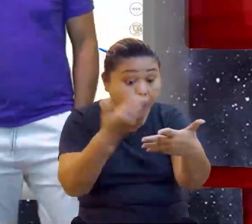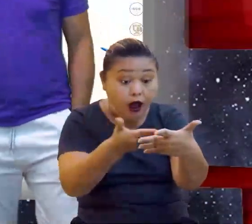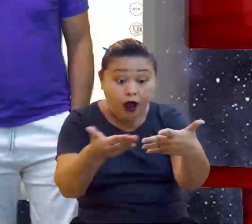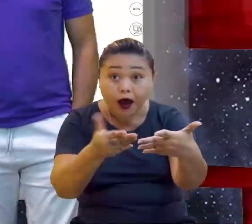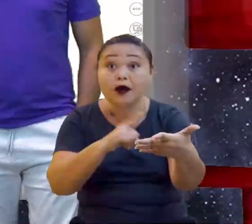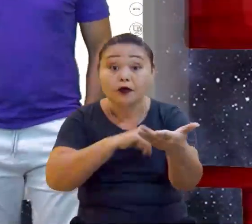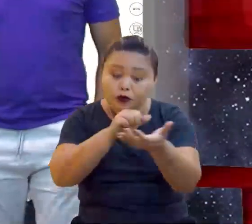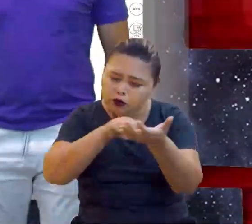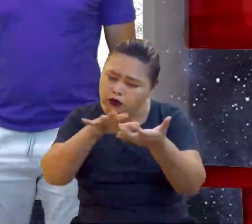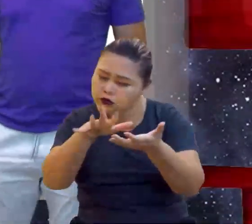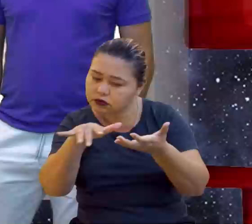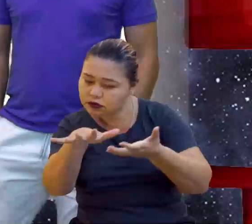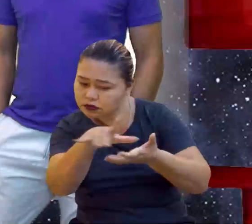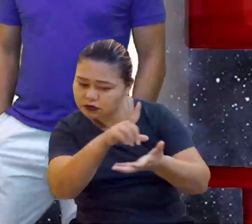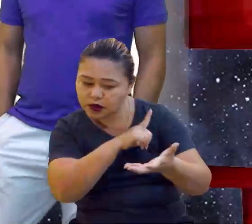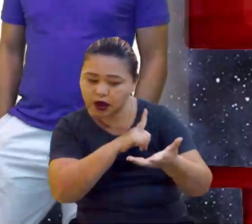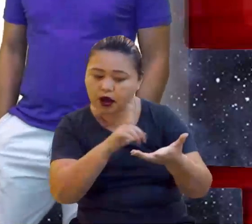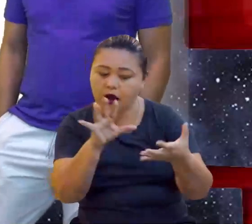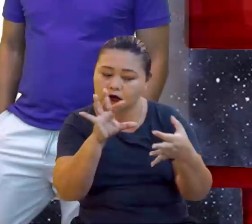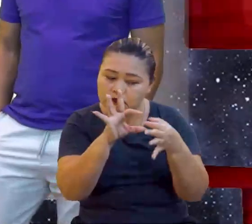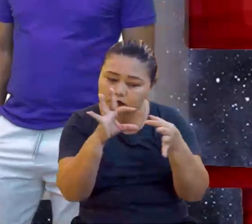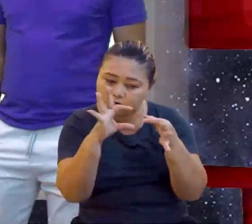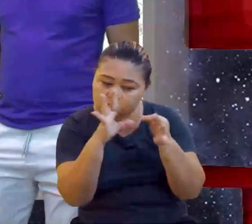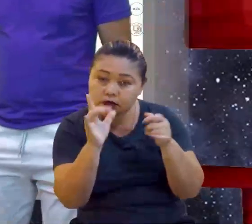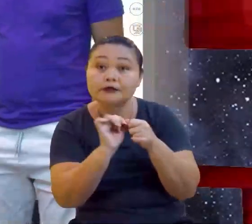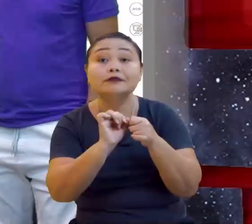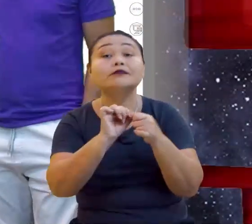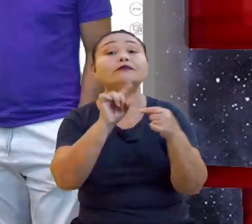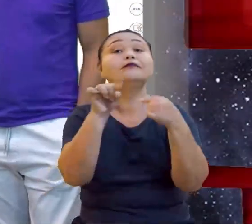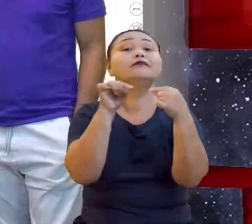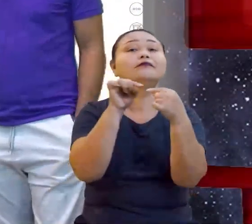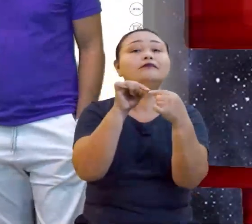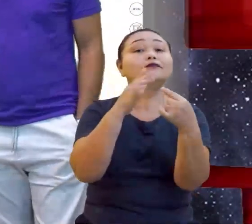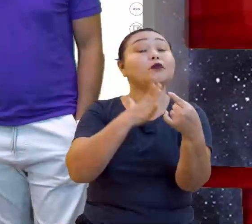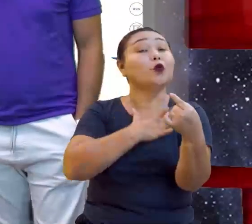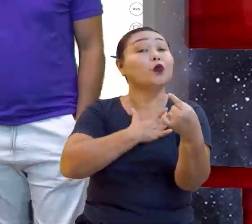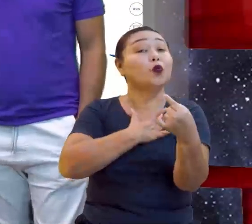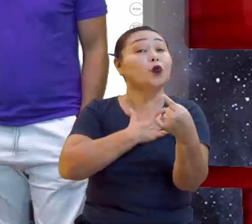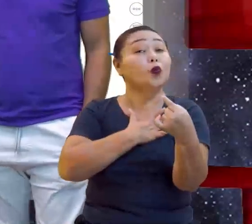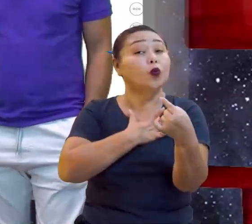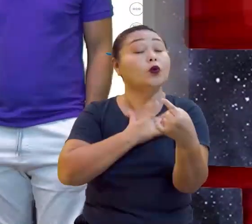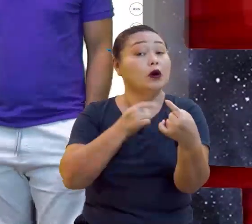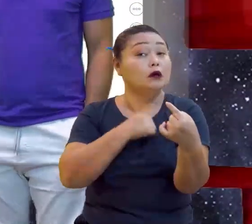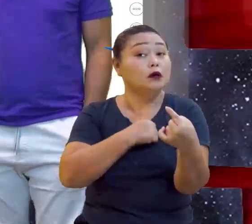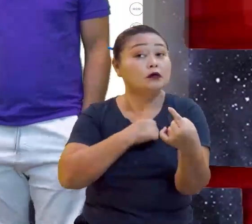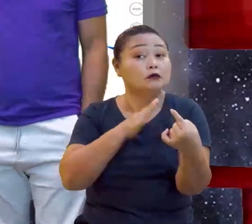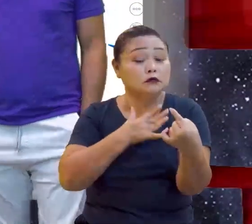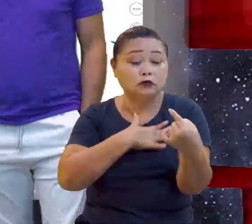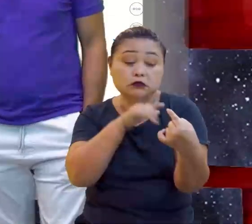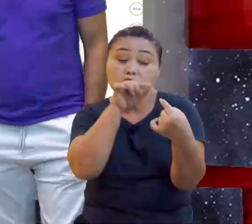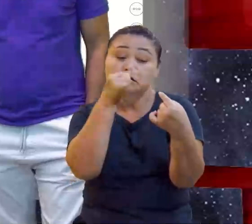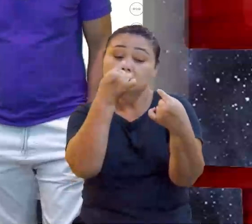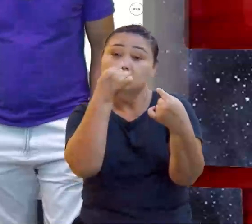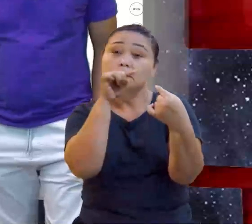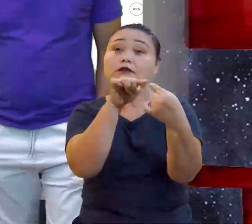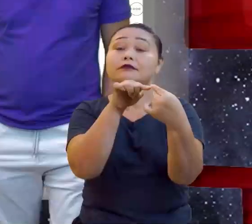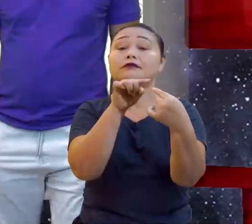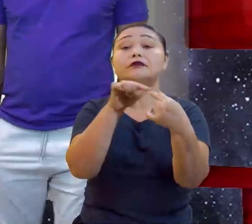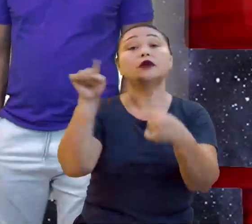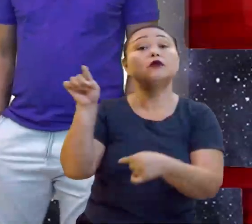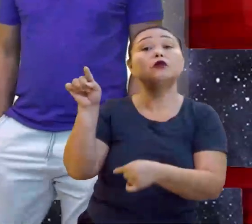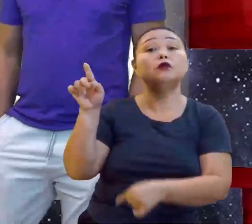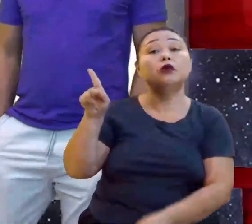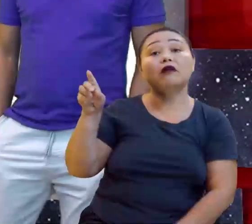figura geométrica, que tem algo nesse sentido, porque me é familiar. Eu tenho afinidade. Já o professor Maurício talvez tenha